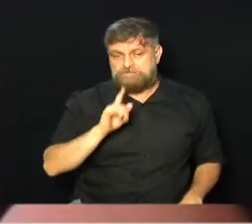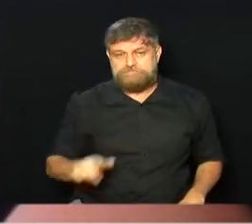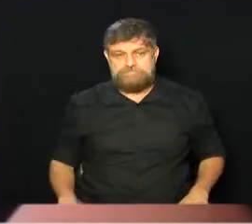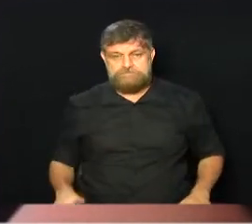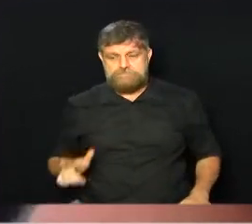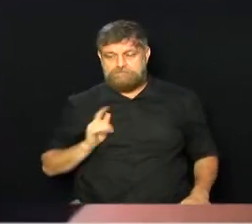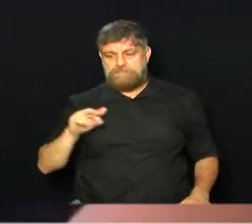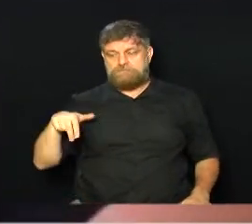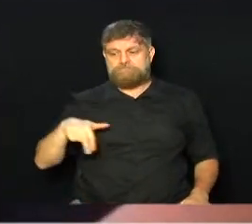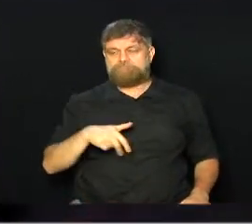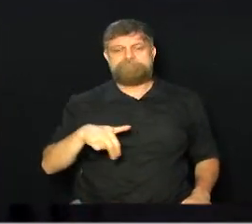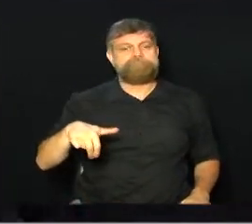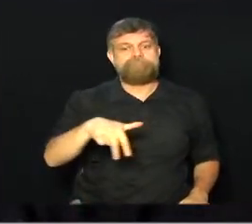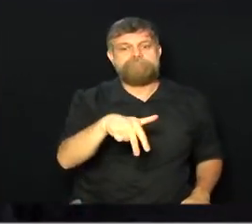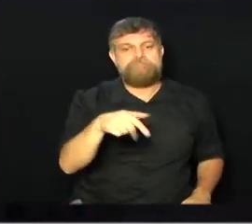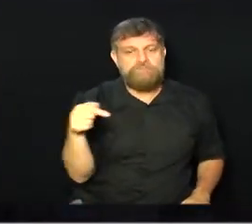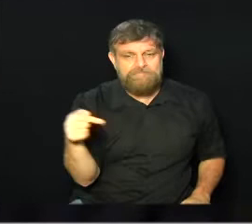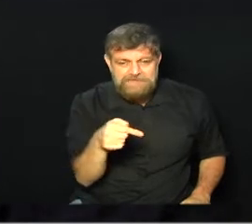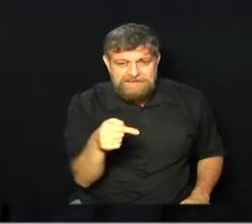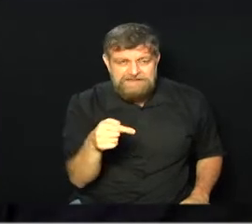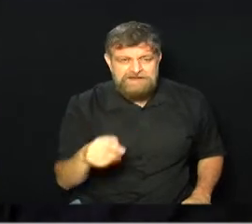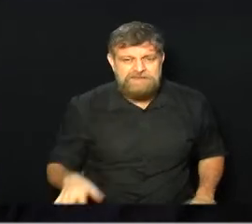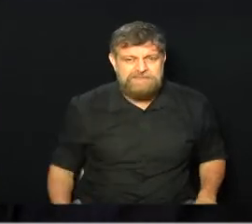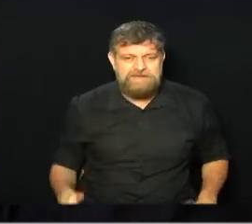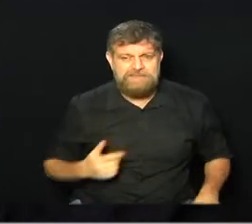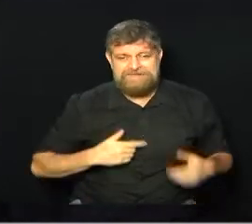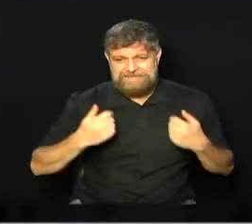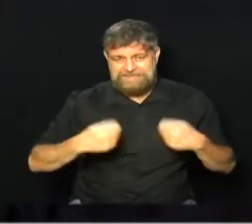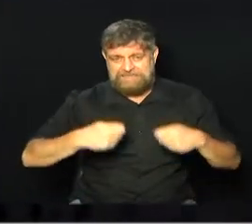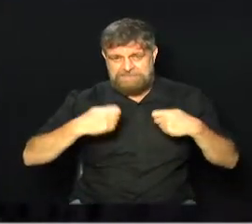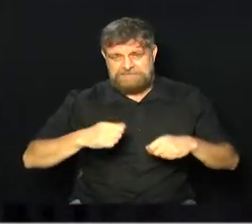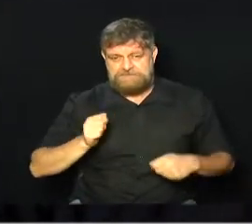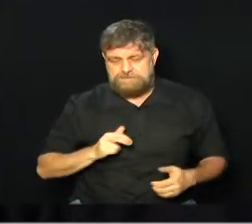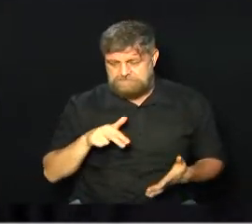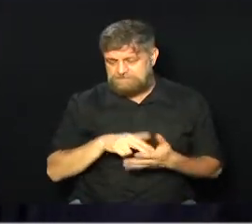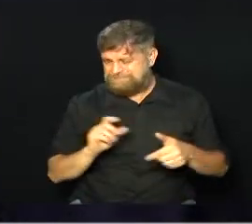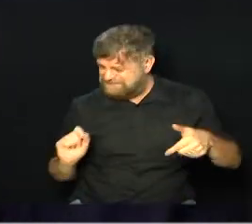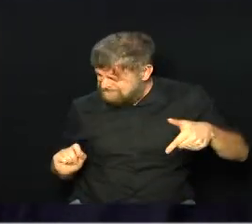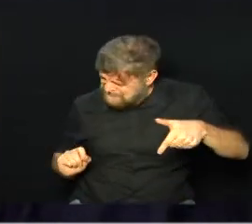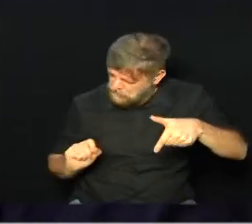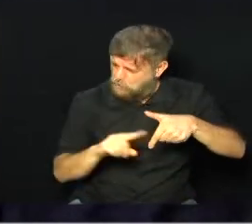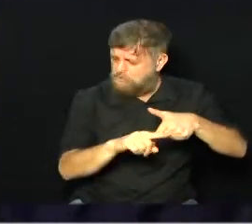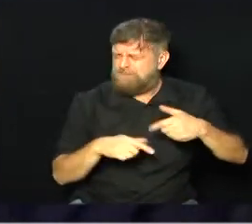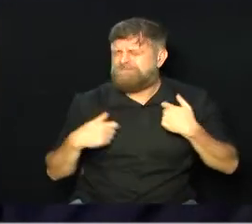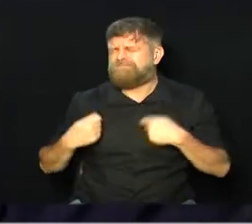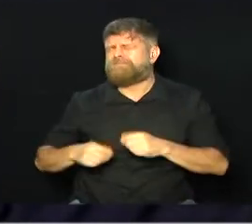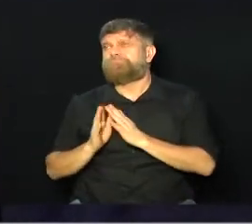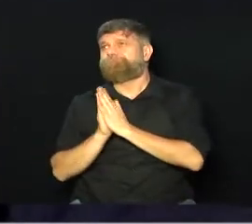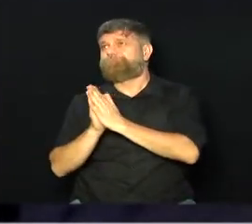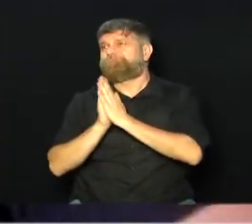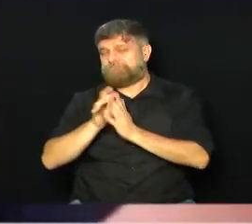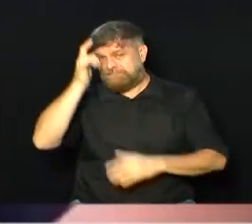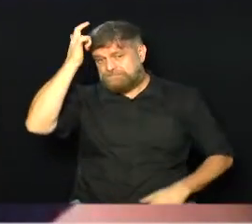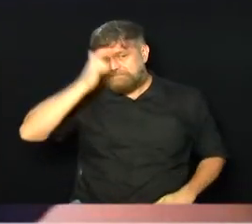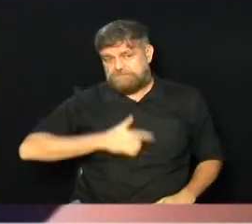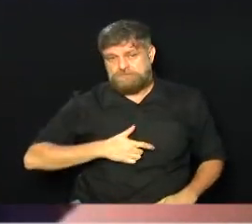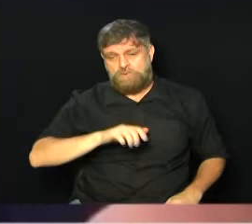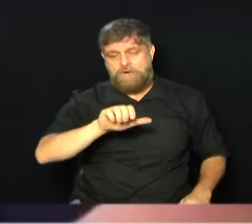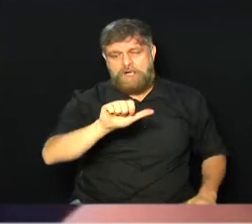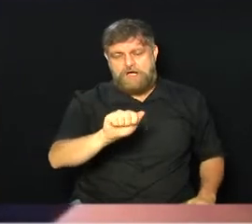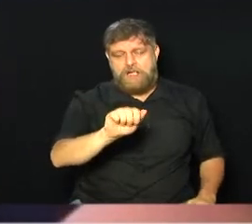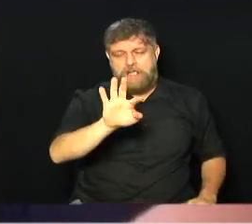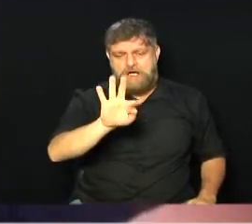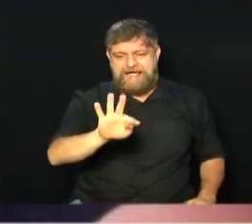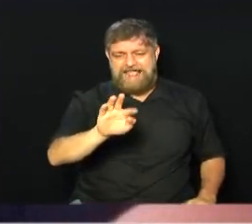entrei naquele jogo para preciso manter me fazendo gol, porque atacante tem que fazer gol. E logo na